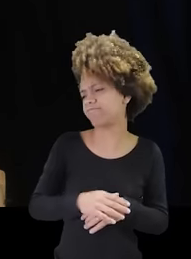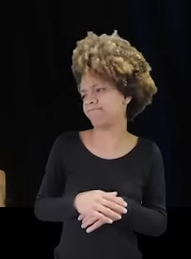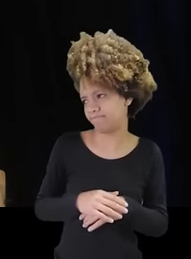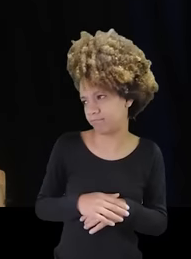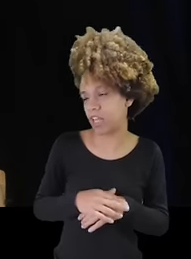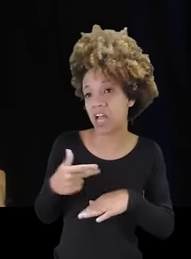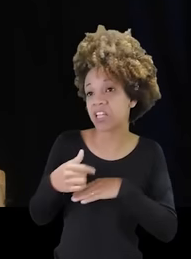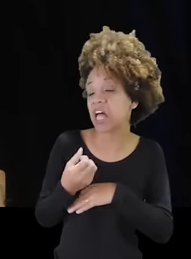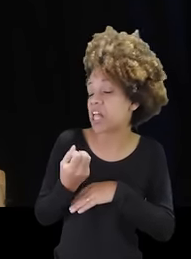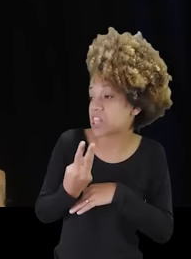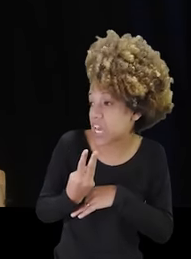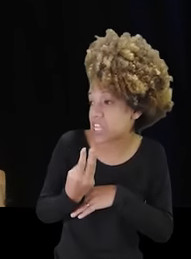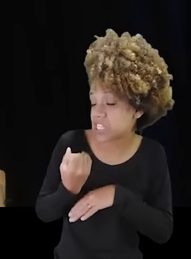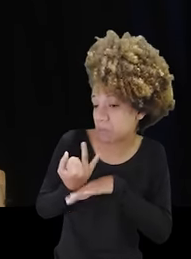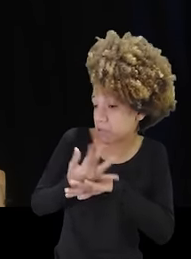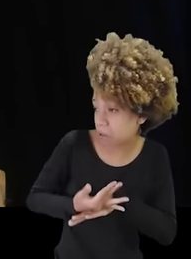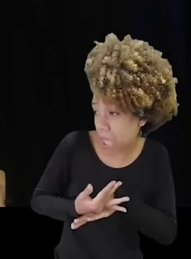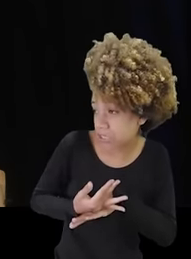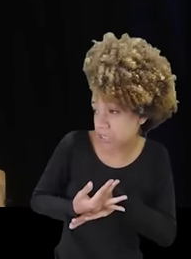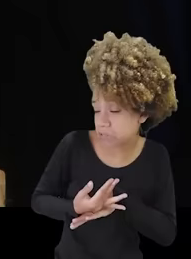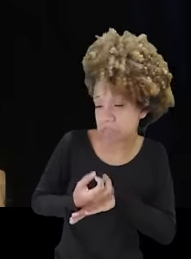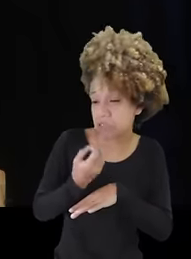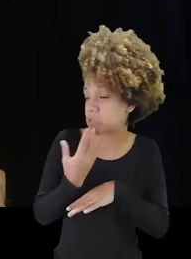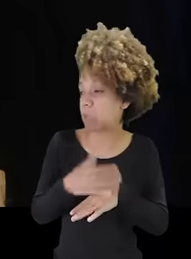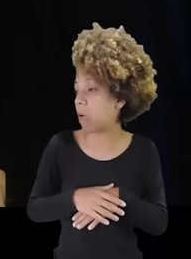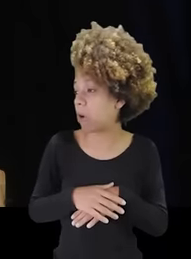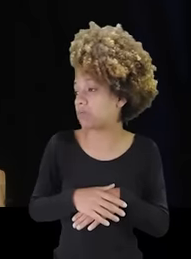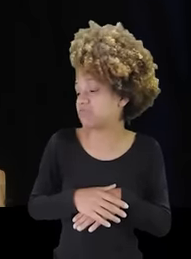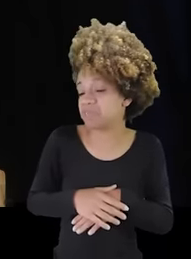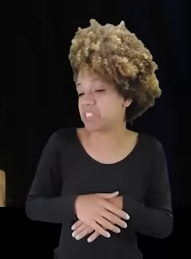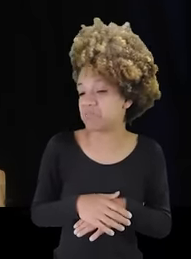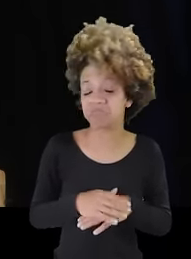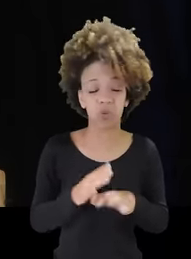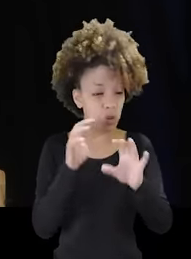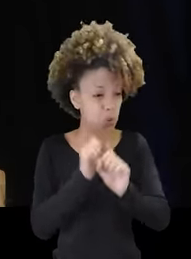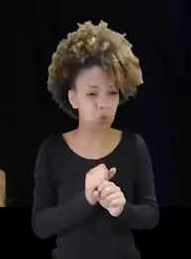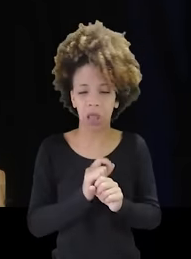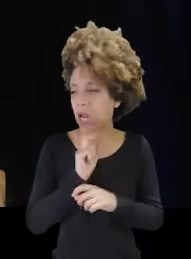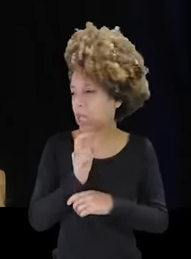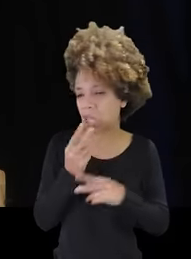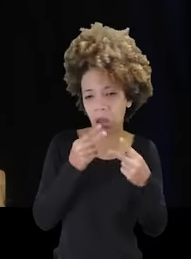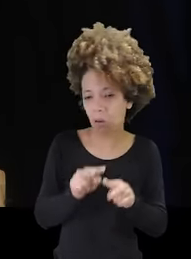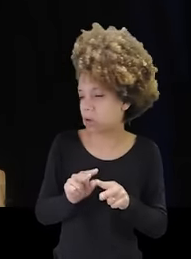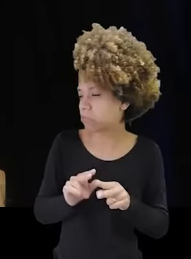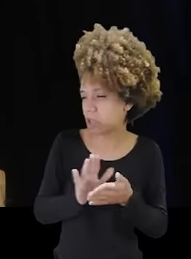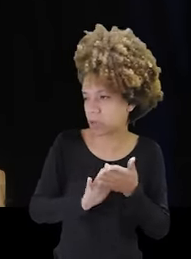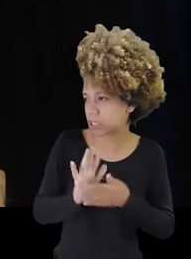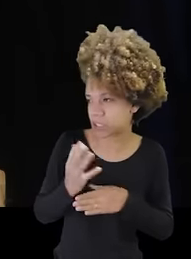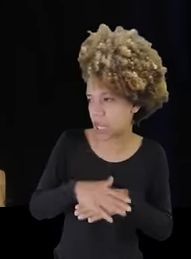adoro isso anda três da manhã no meio da rua de boa no escuro nada acontece ninguém olha para você